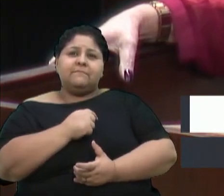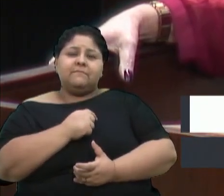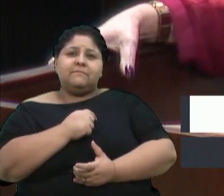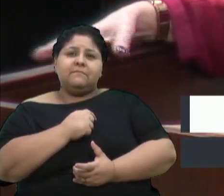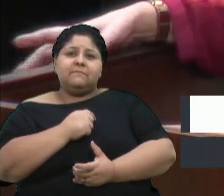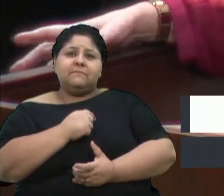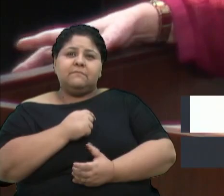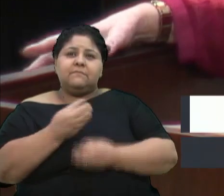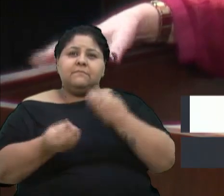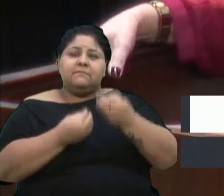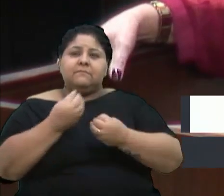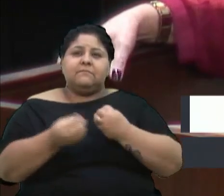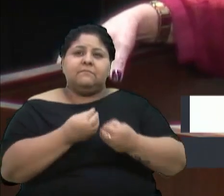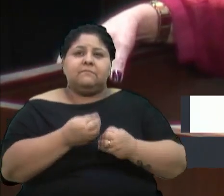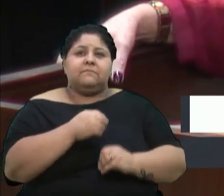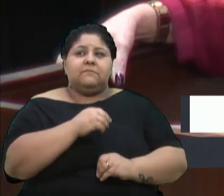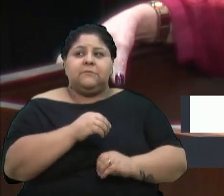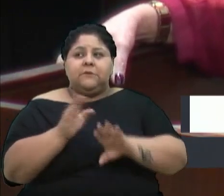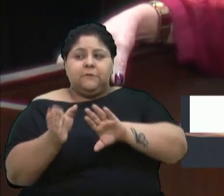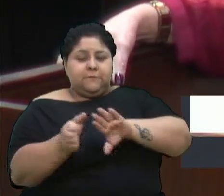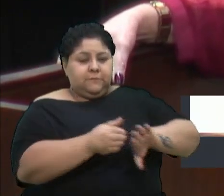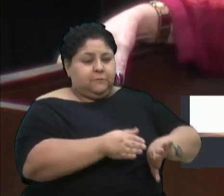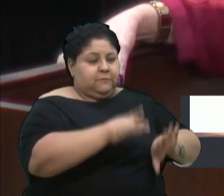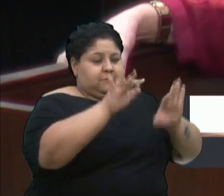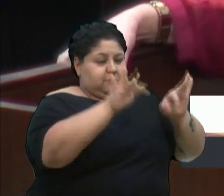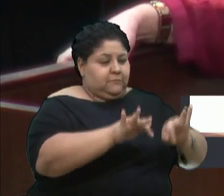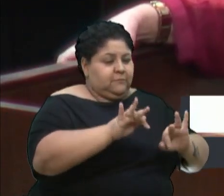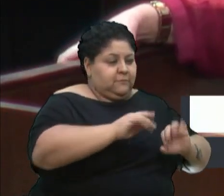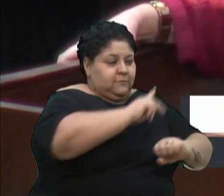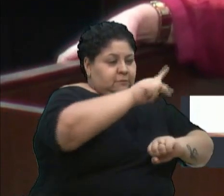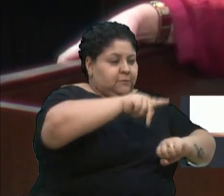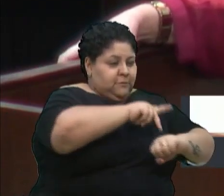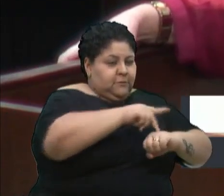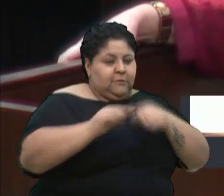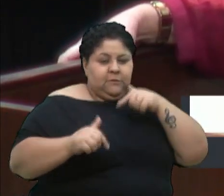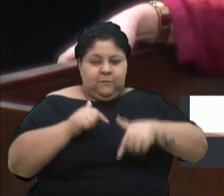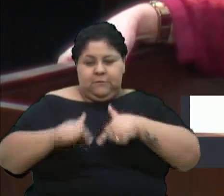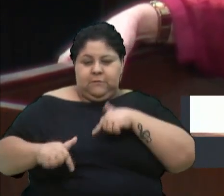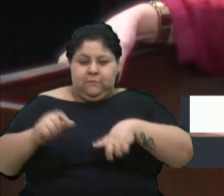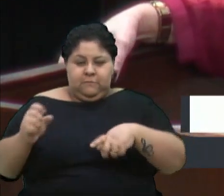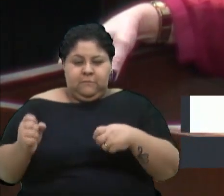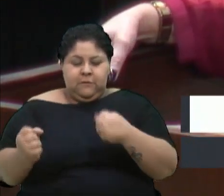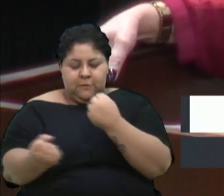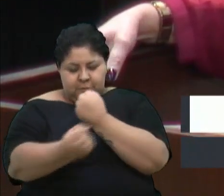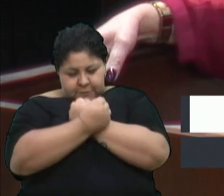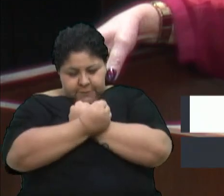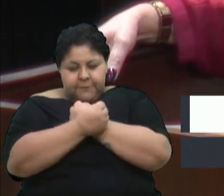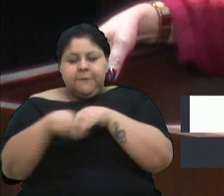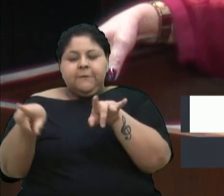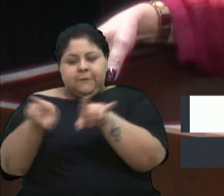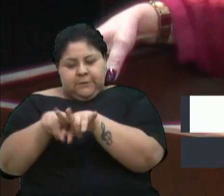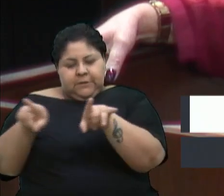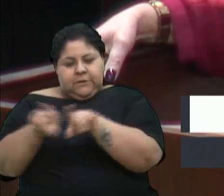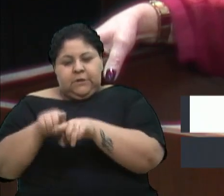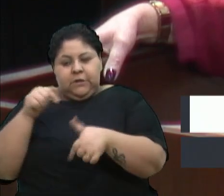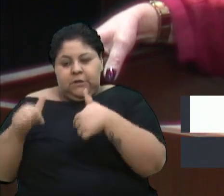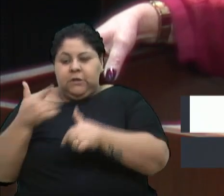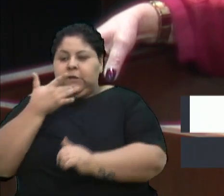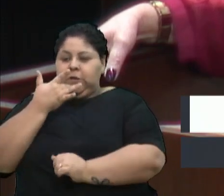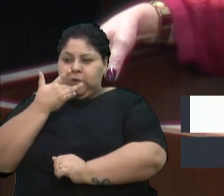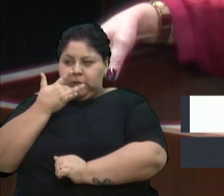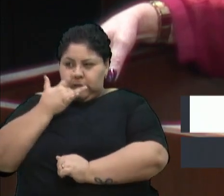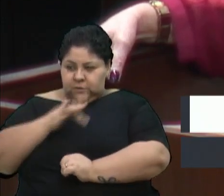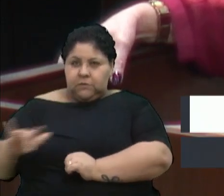ministro, excluir e acabar no país: o trabalho escravo e o trabalho infantil, que são